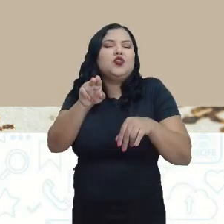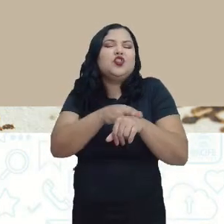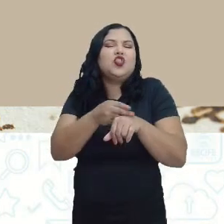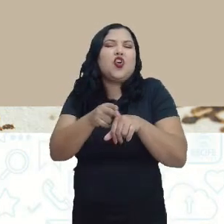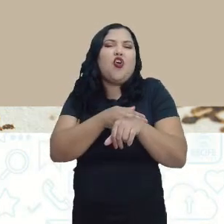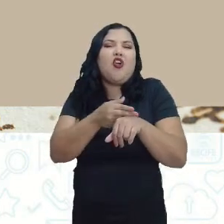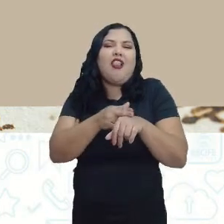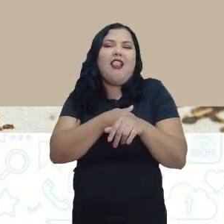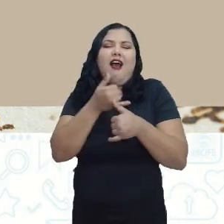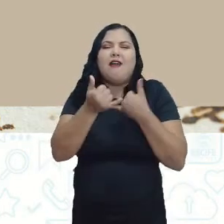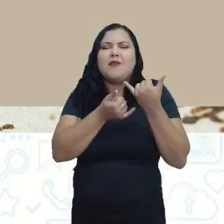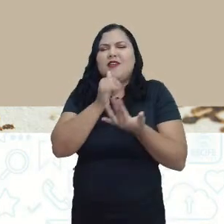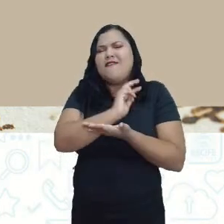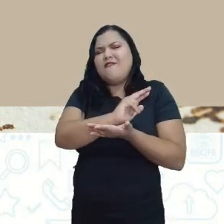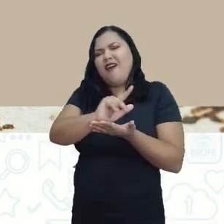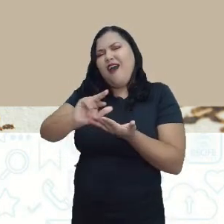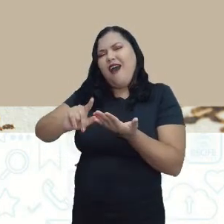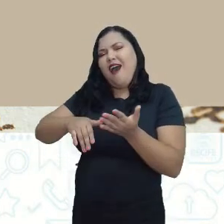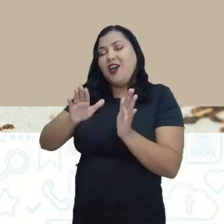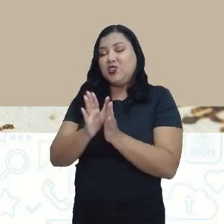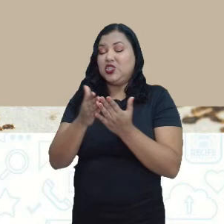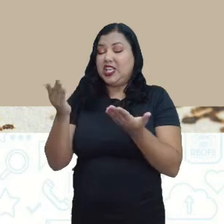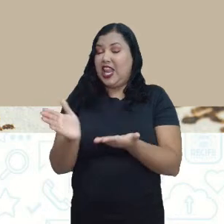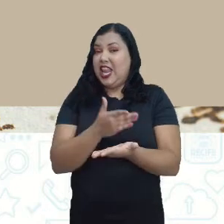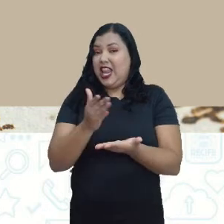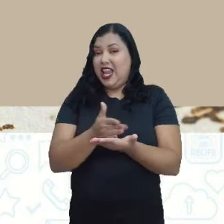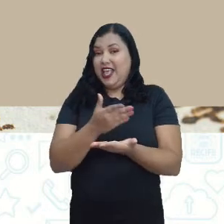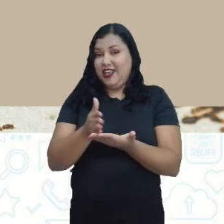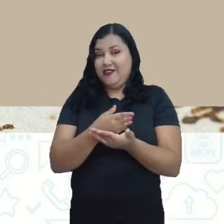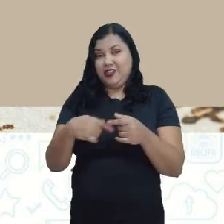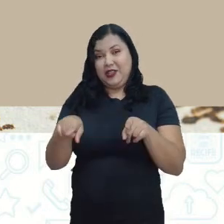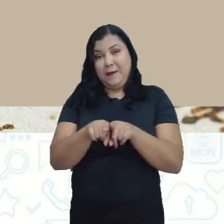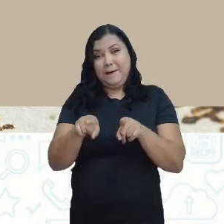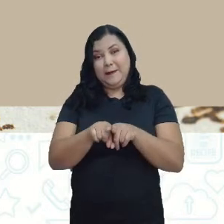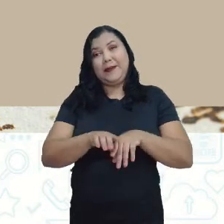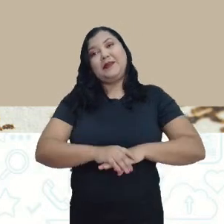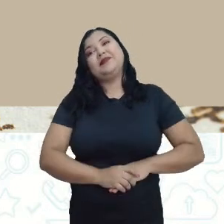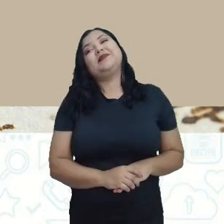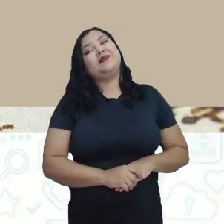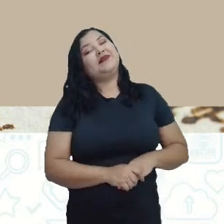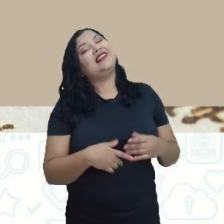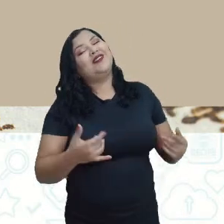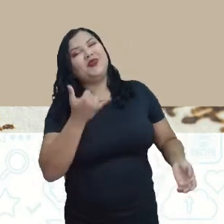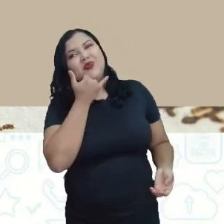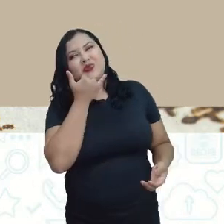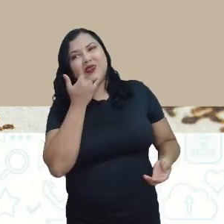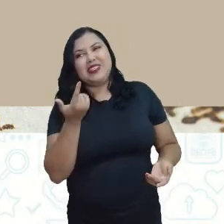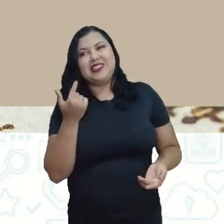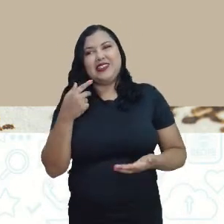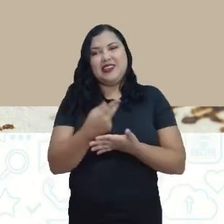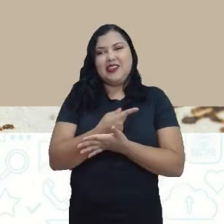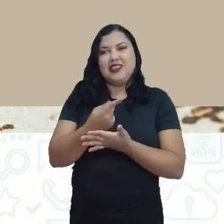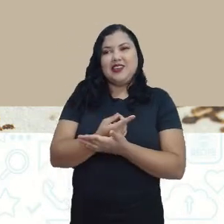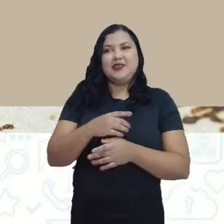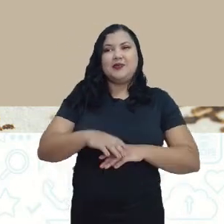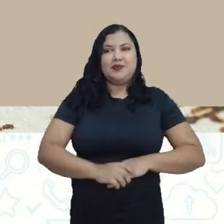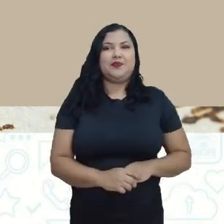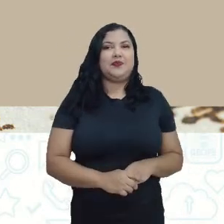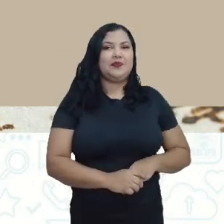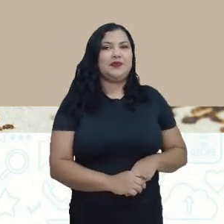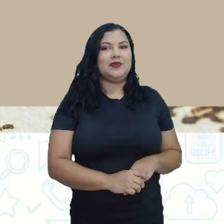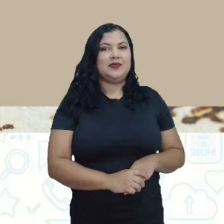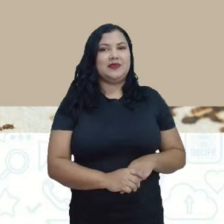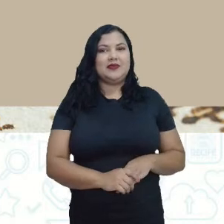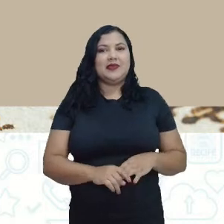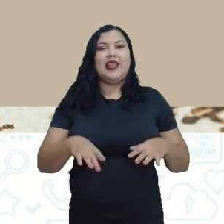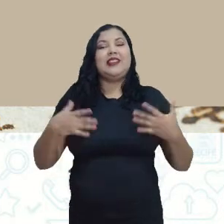os contos e lendas dos Países Baixos de Joseph Cohen, Daisy e suas férias nas